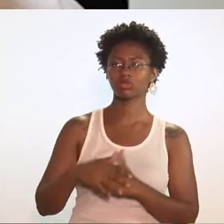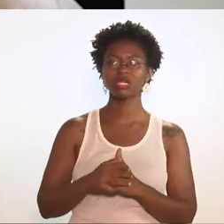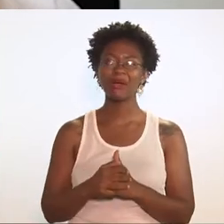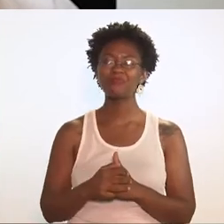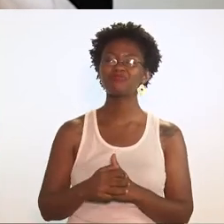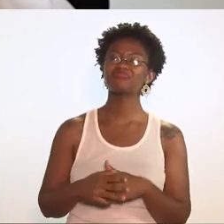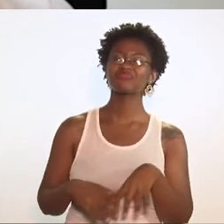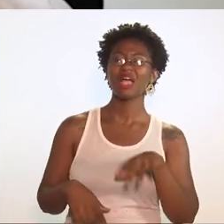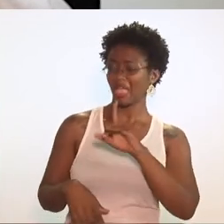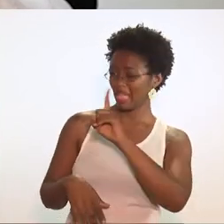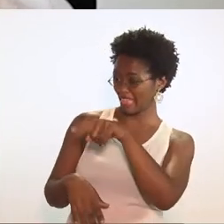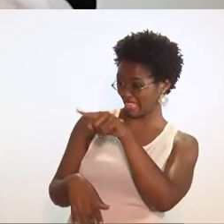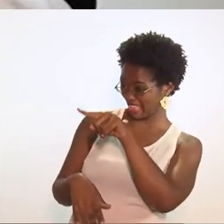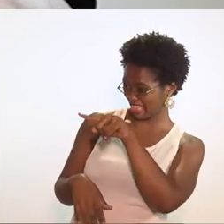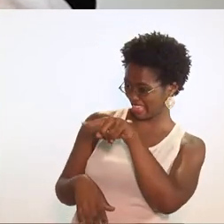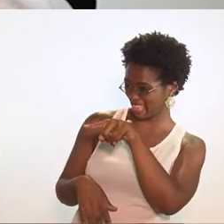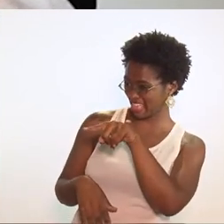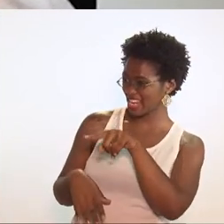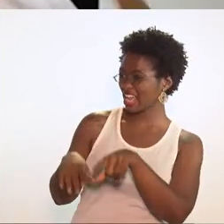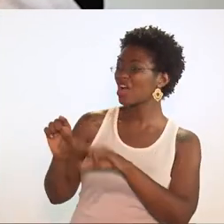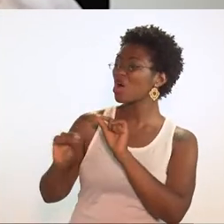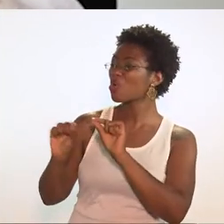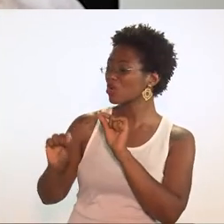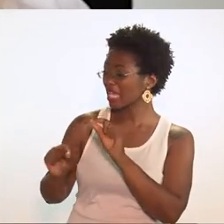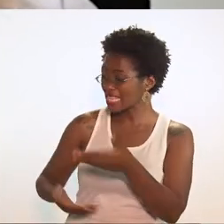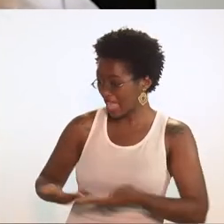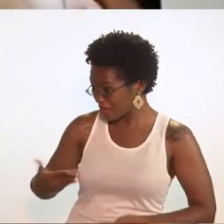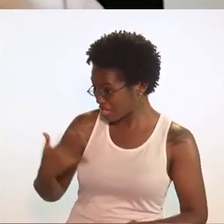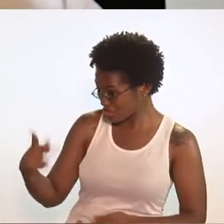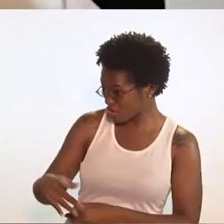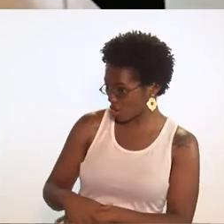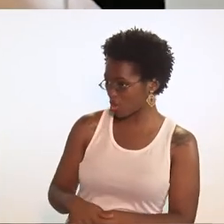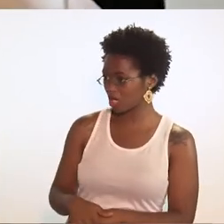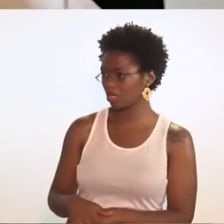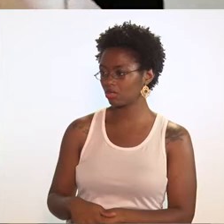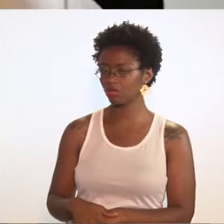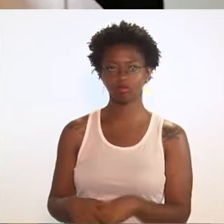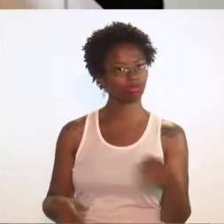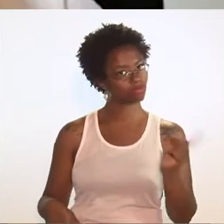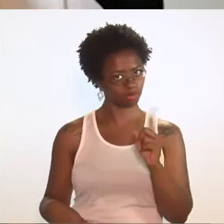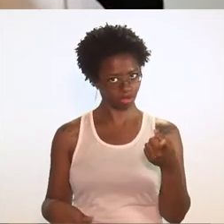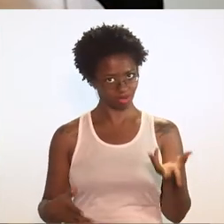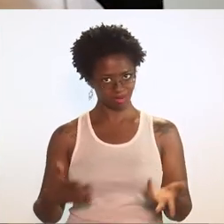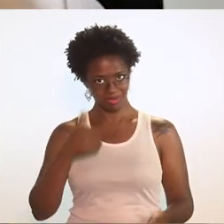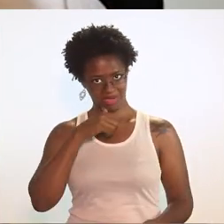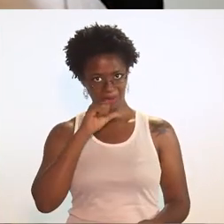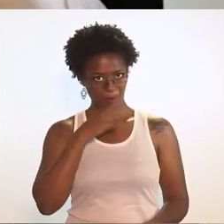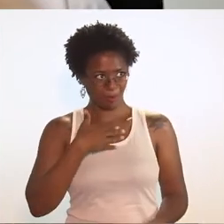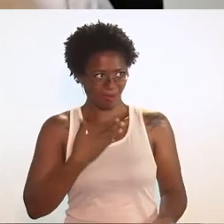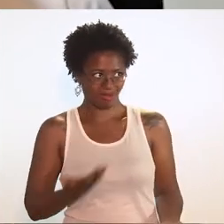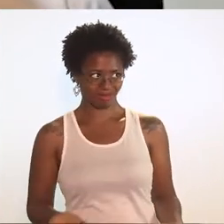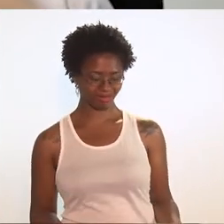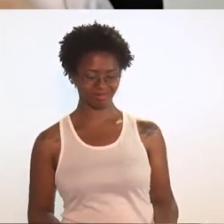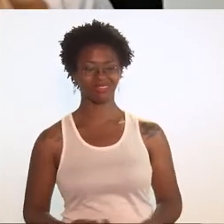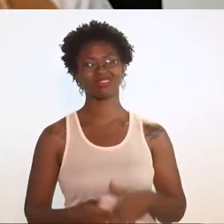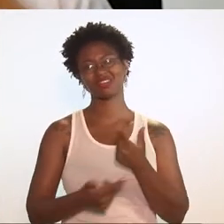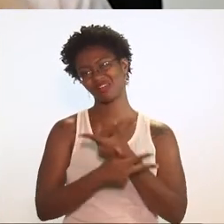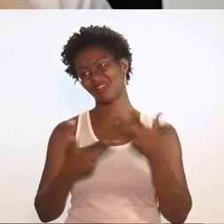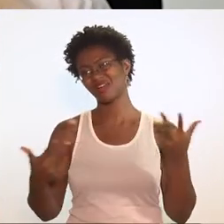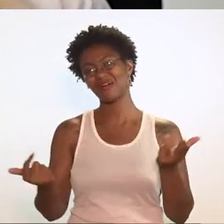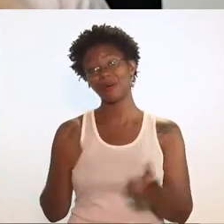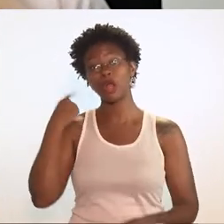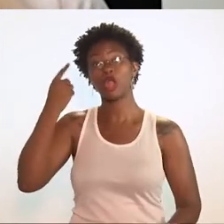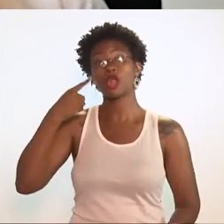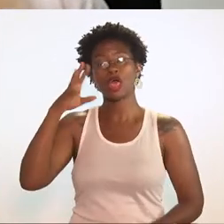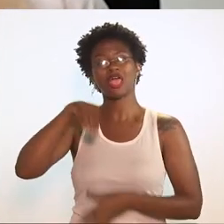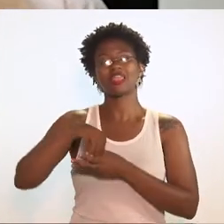as pessoas perguntavam assim: ah, ela é o que? Sua? É sua empregada? Né? Então, é uma